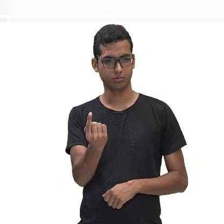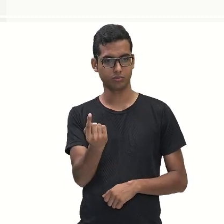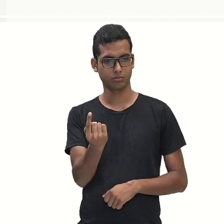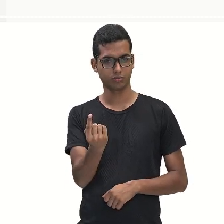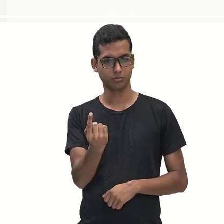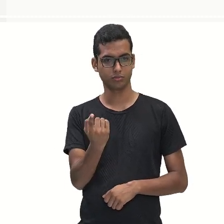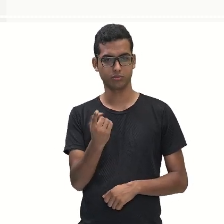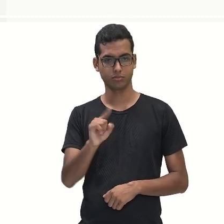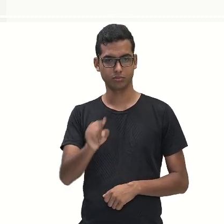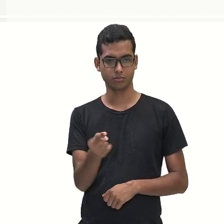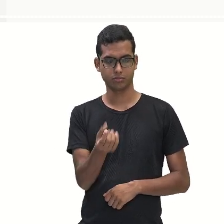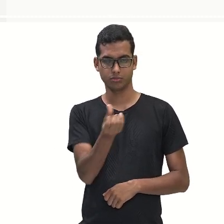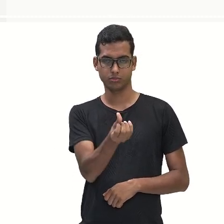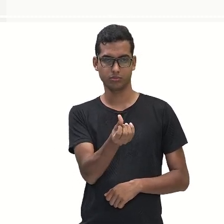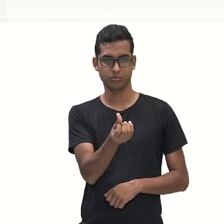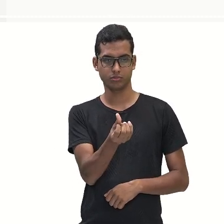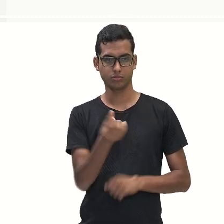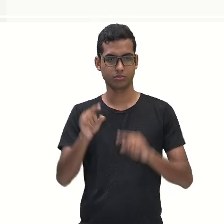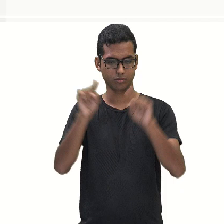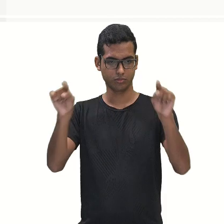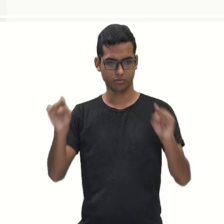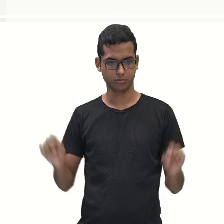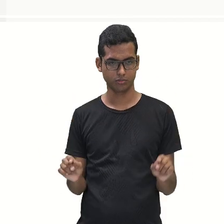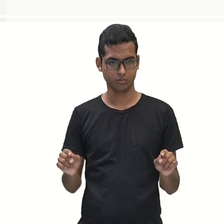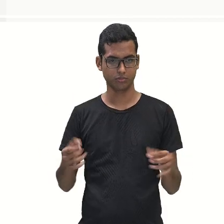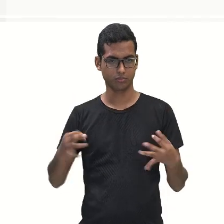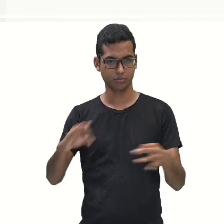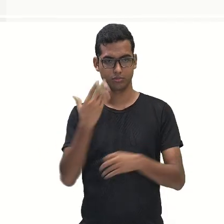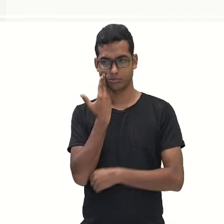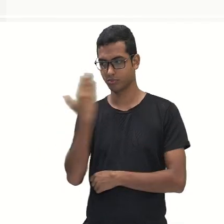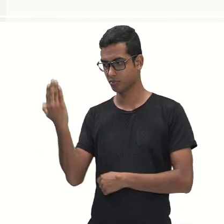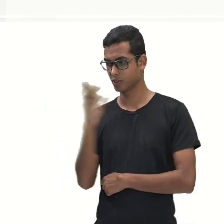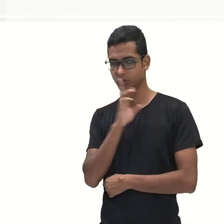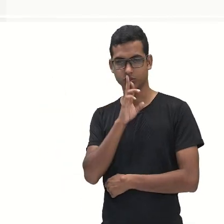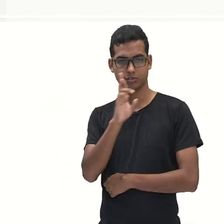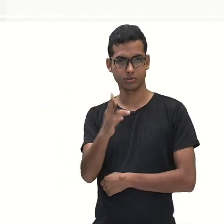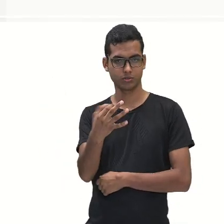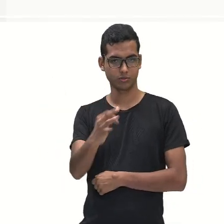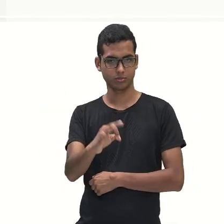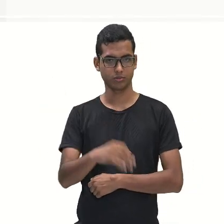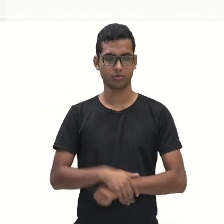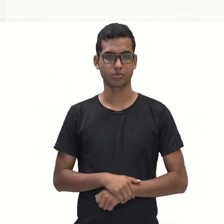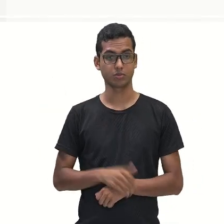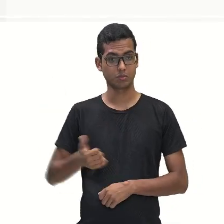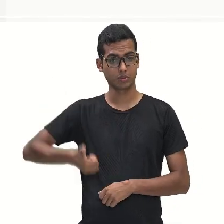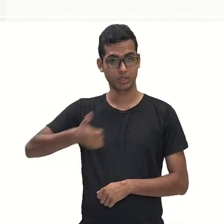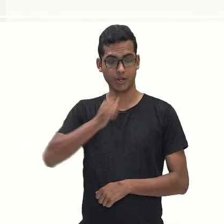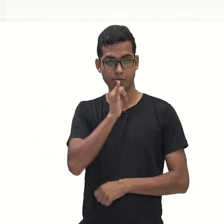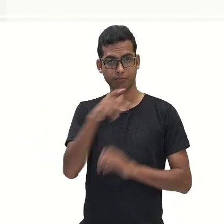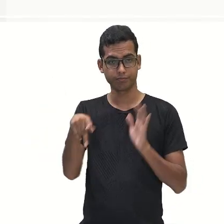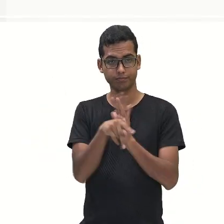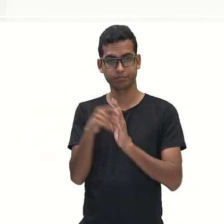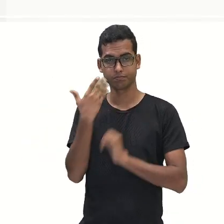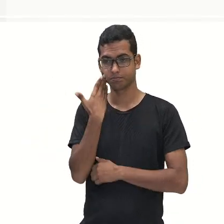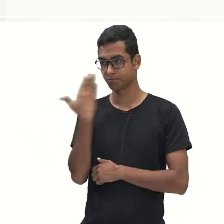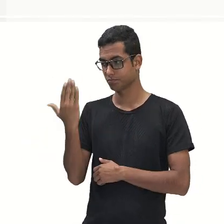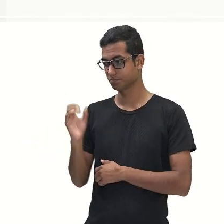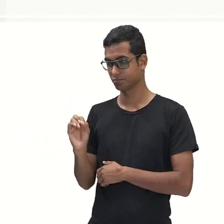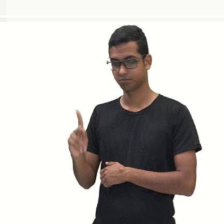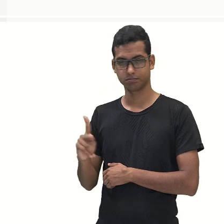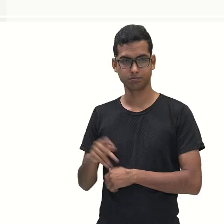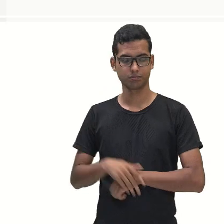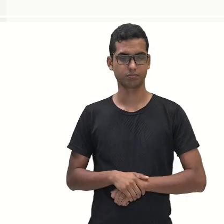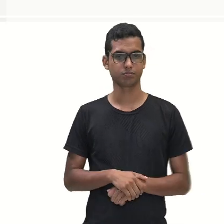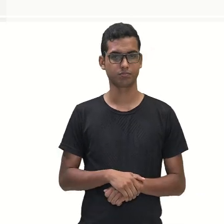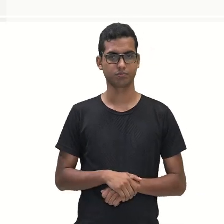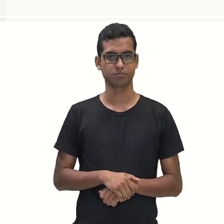e 6. Por isso, então, que a solução desse primeiro exemplo deu menos 5, 1 e 6, tá bom?